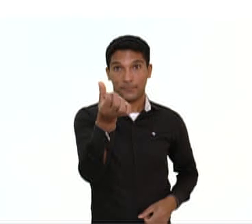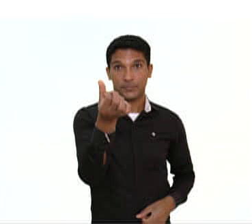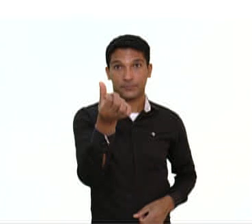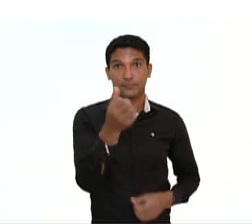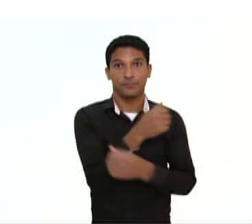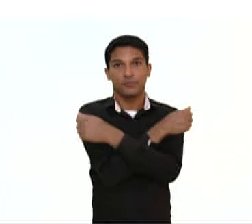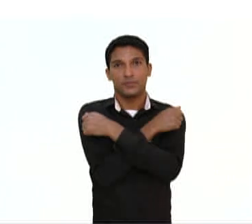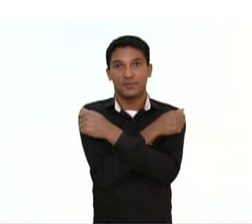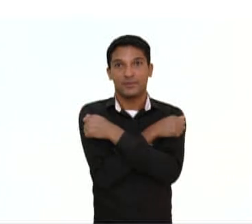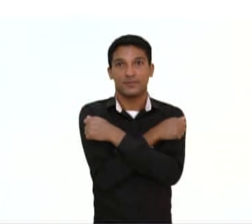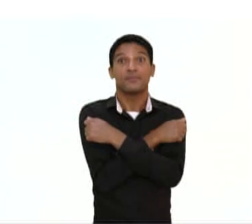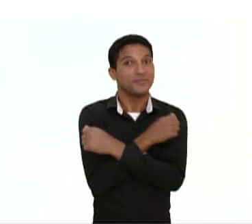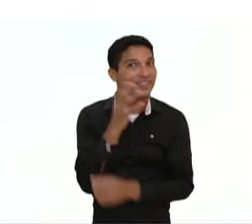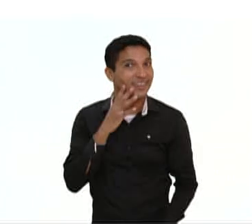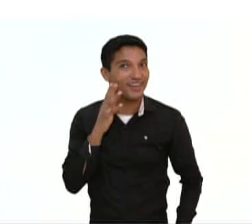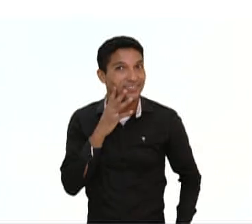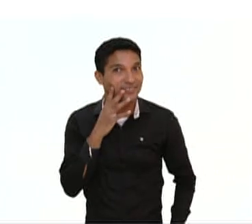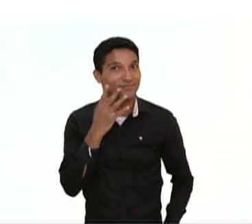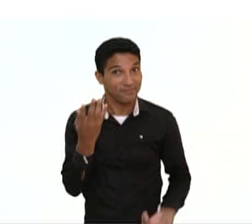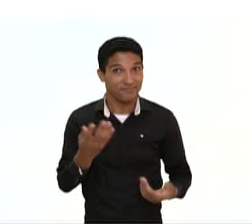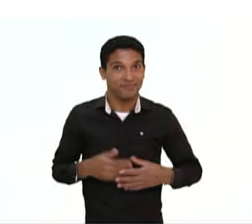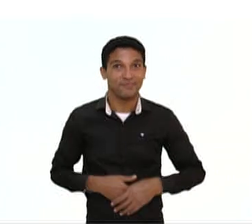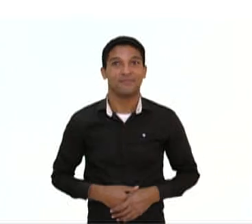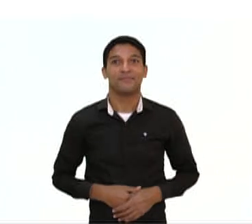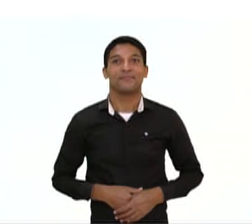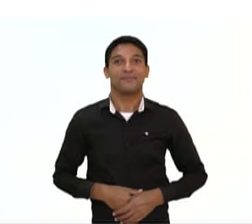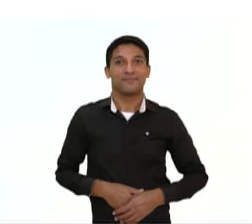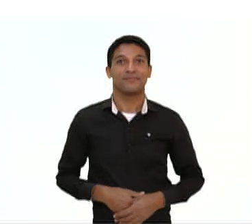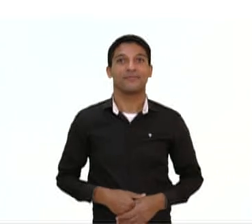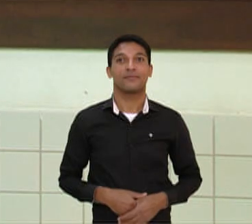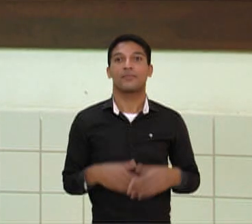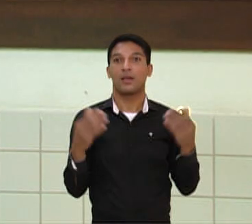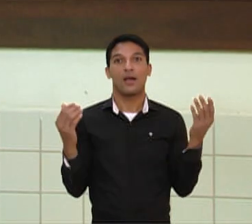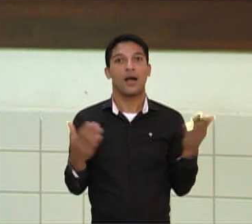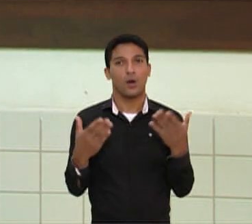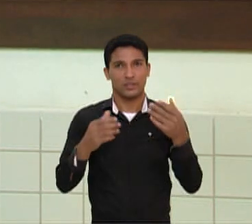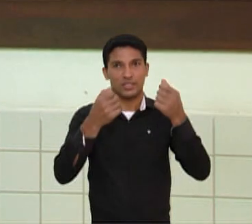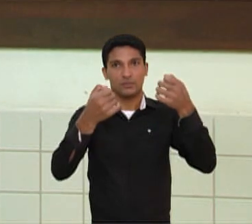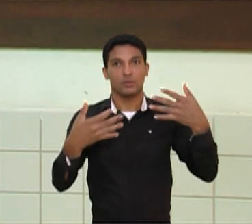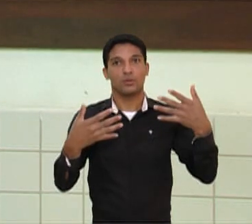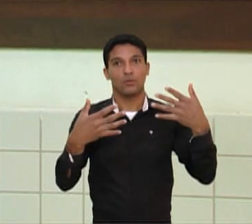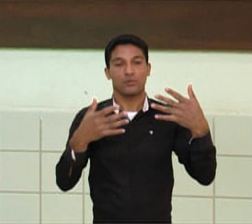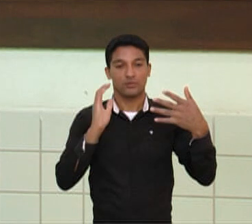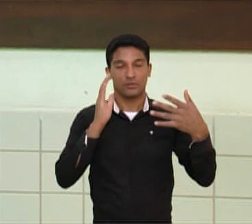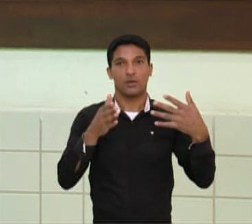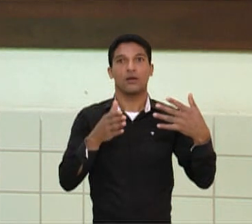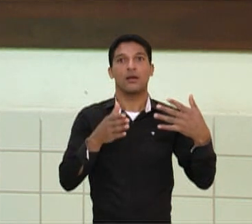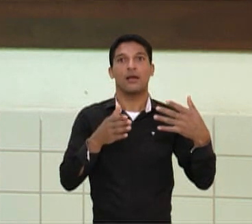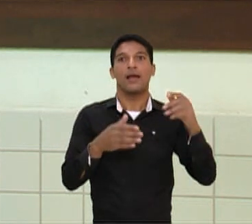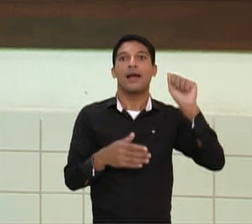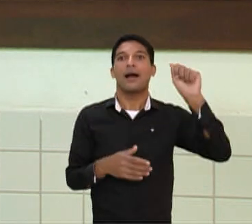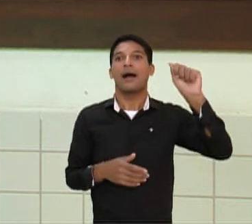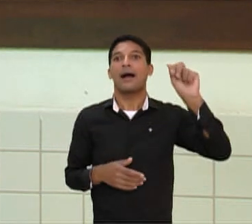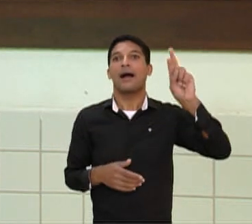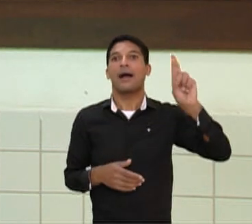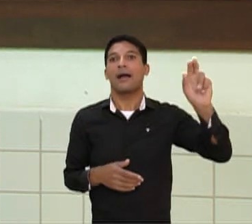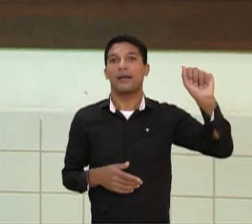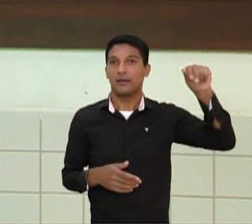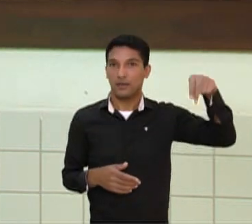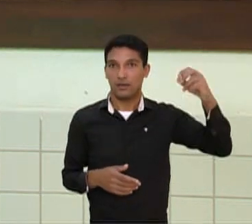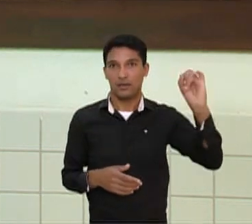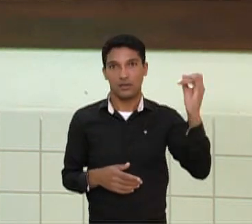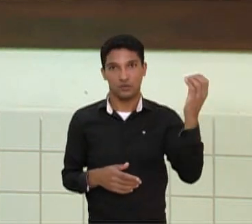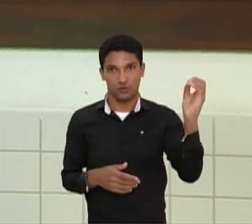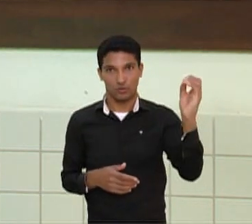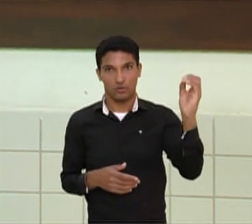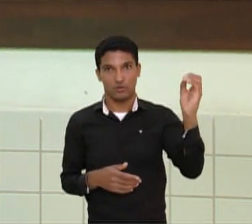abraços. Legal? Muito bem. Agora que já definimos o que é arranjo, o que é combinação, vamos tentar